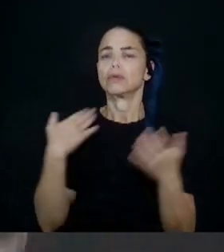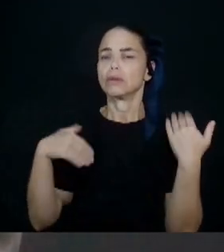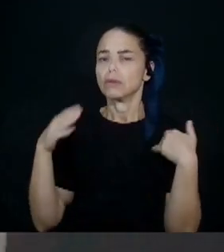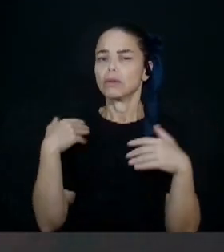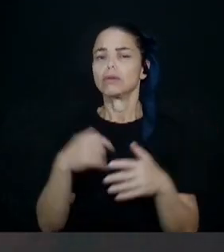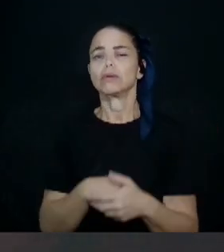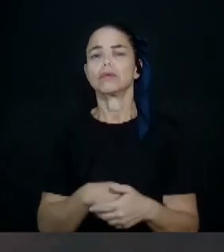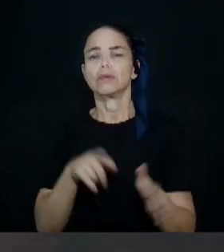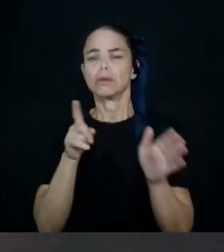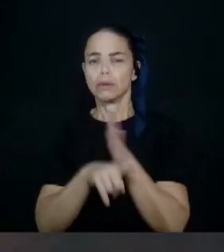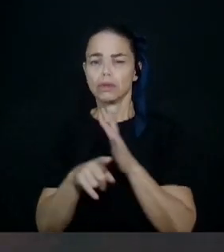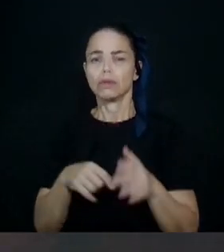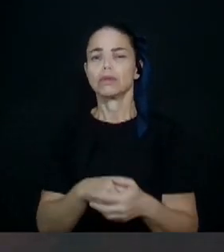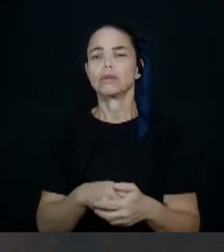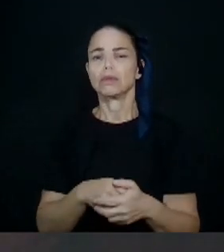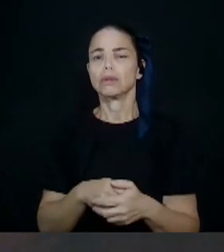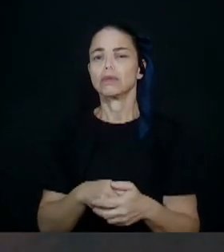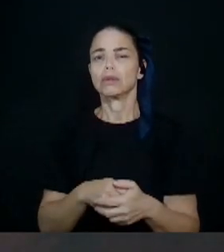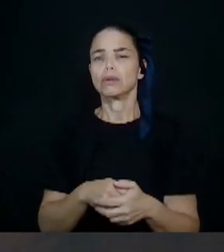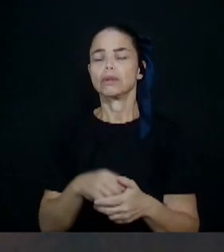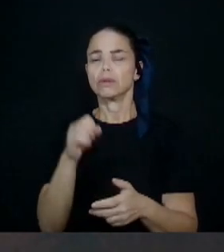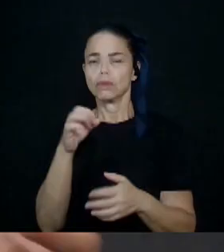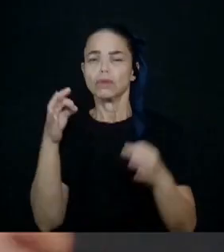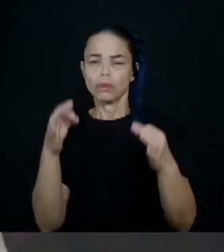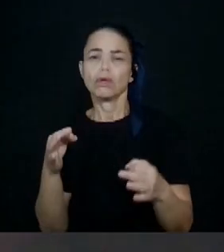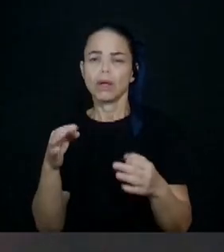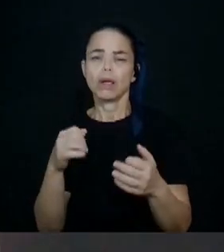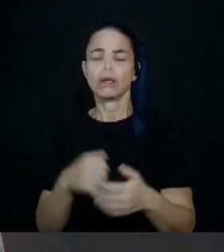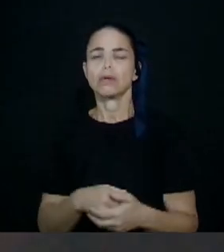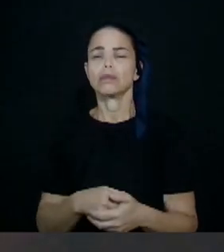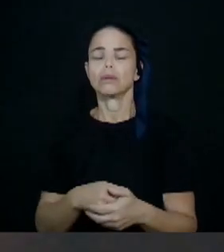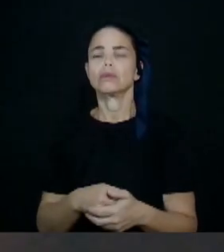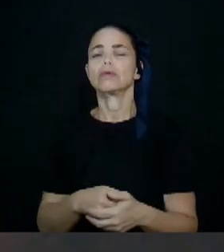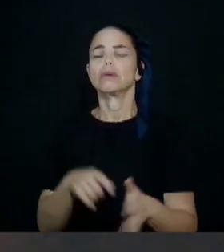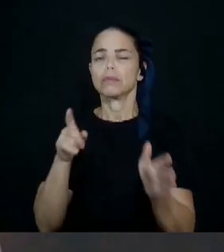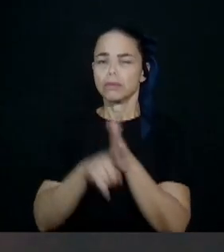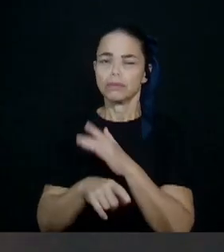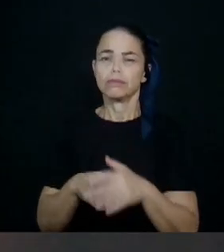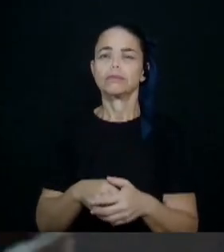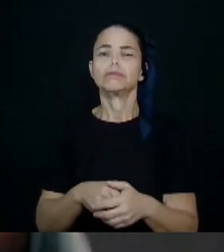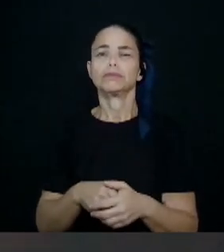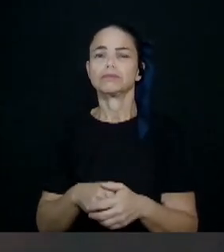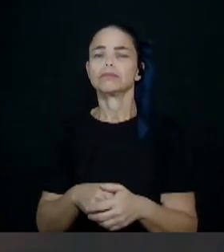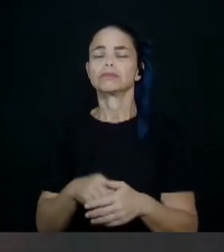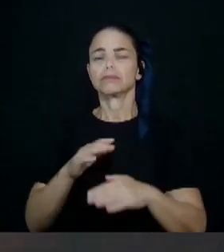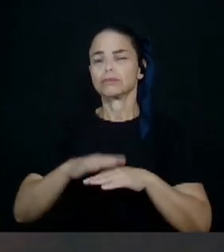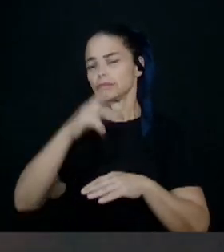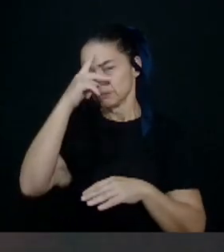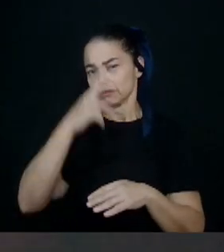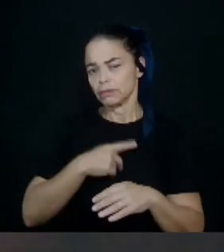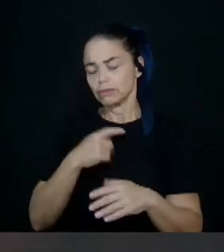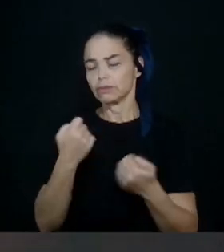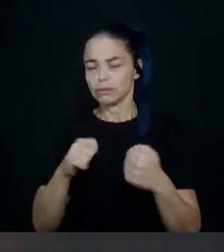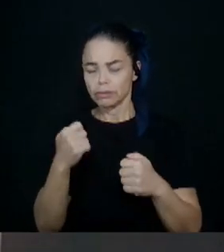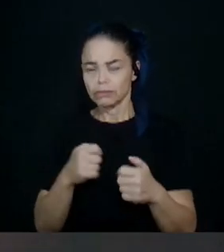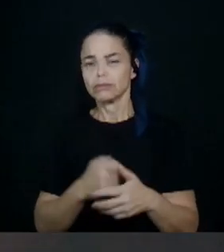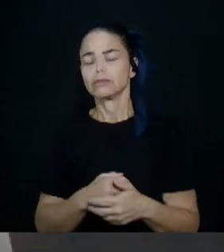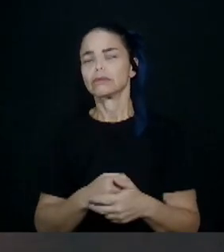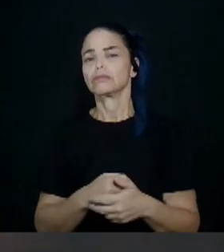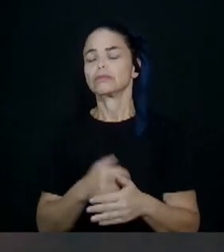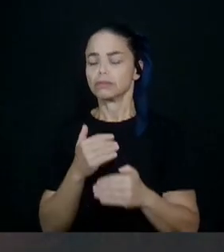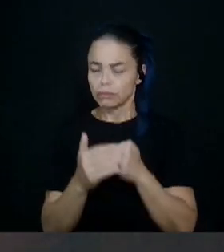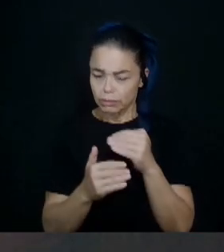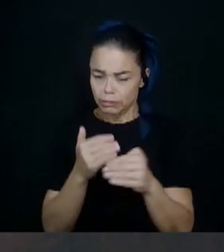pergunto, será que está tudo adequado? De novo, é aquela questão do autoconhecimento, o que eu preciso? É o processo,